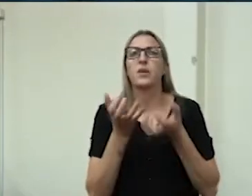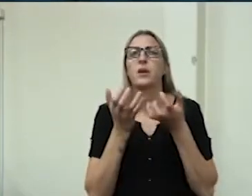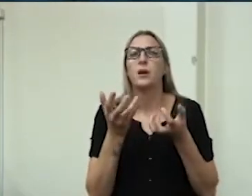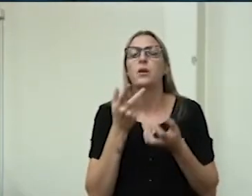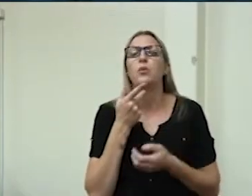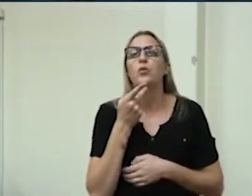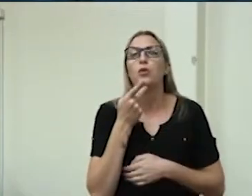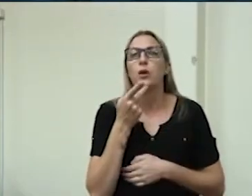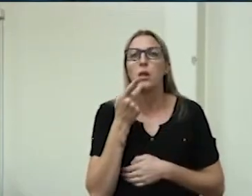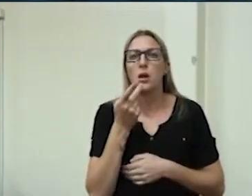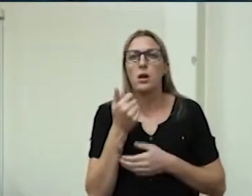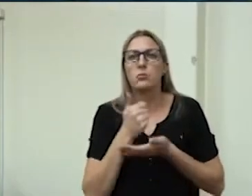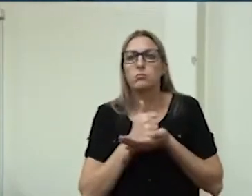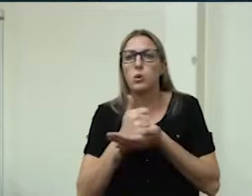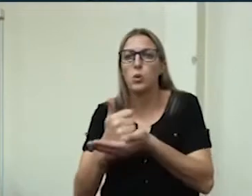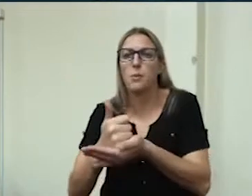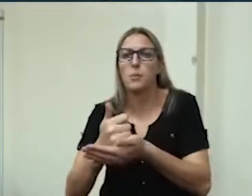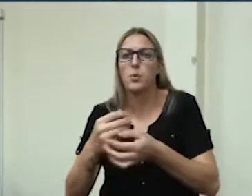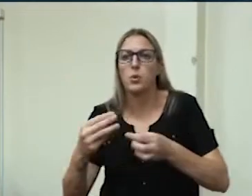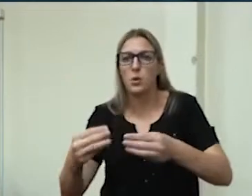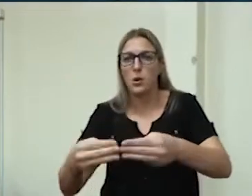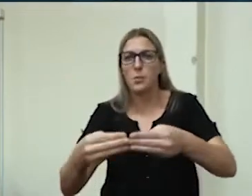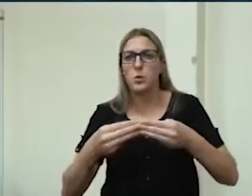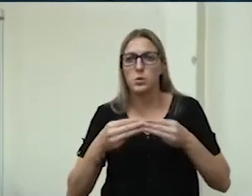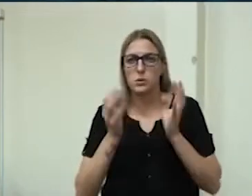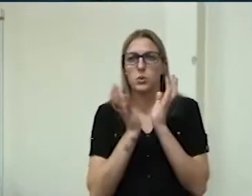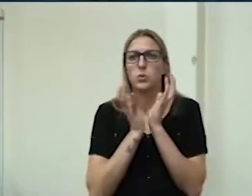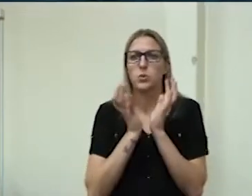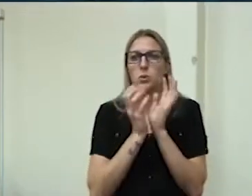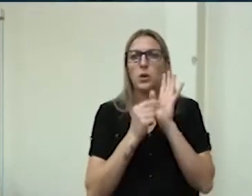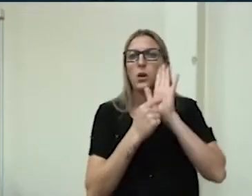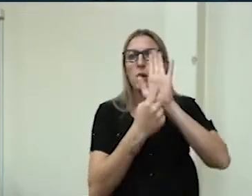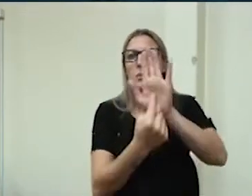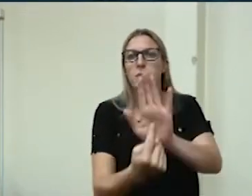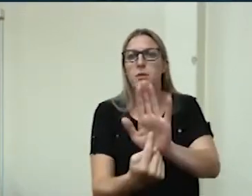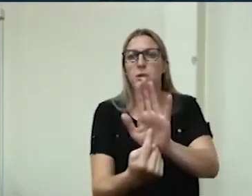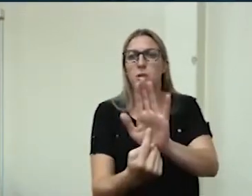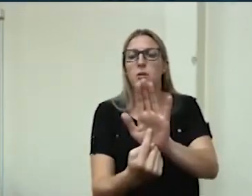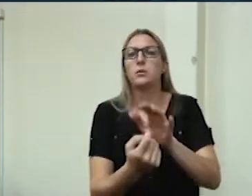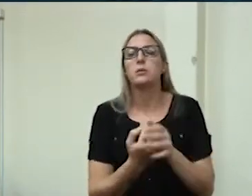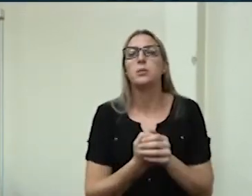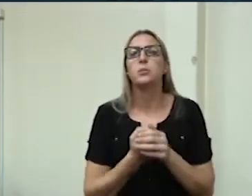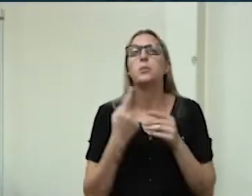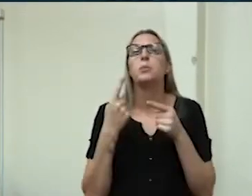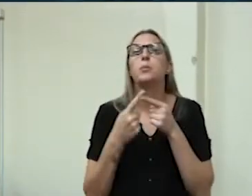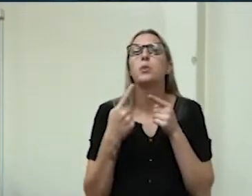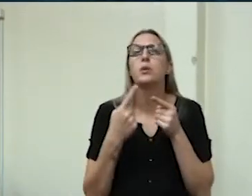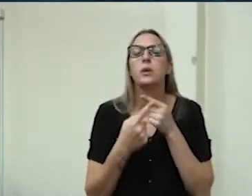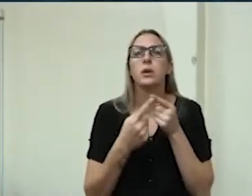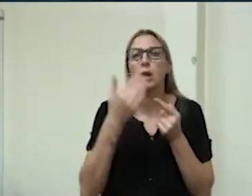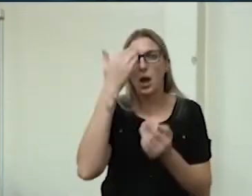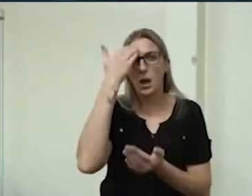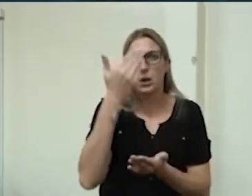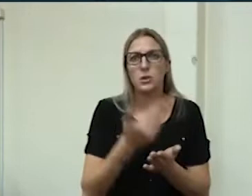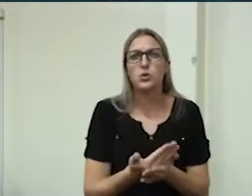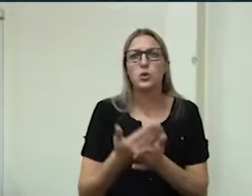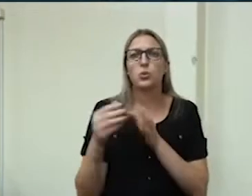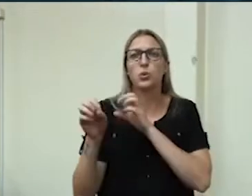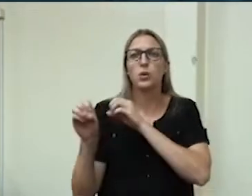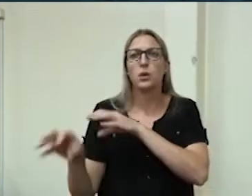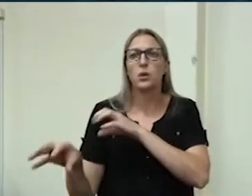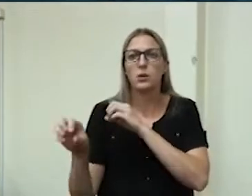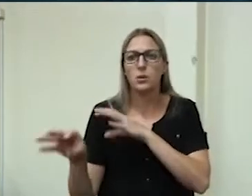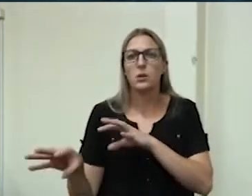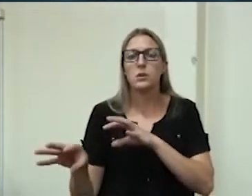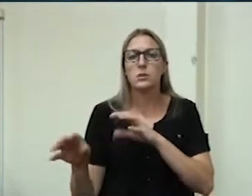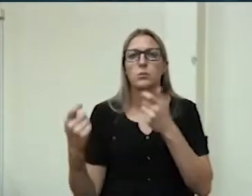manifestar aqui meu apoio à moção que o colega Lucas apresenta, em virtude de acreditar que a educação tem